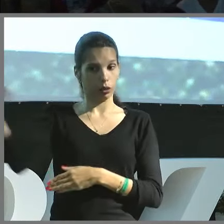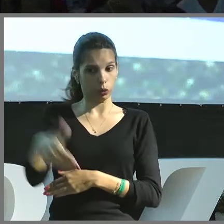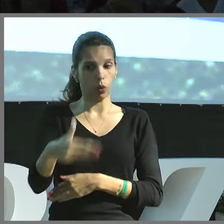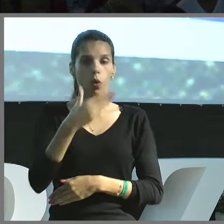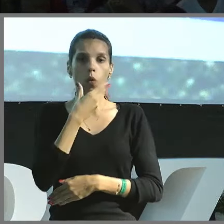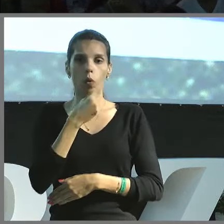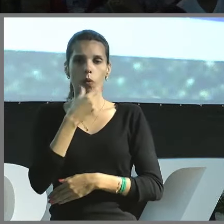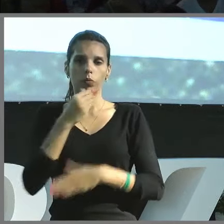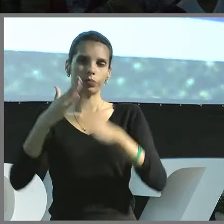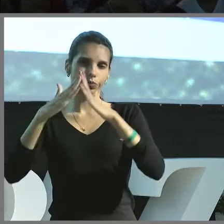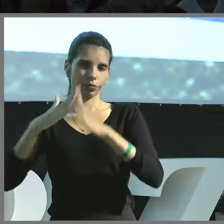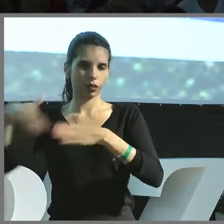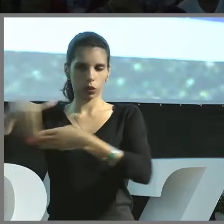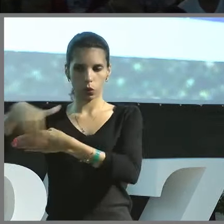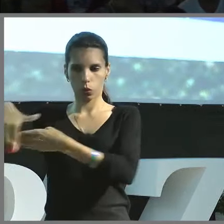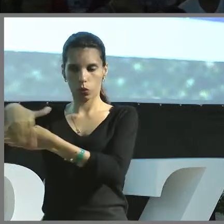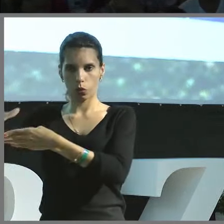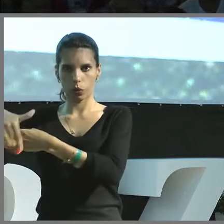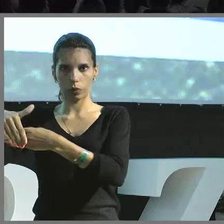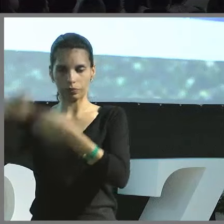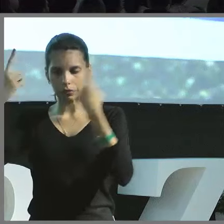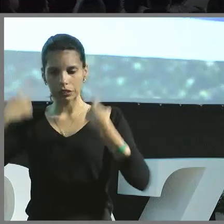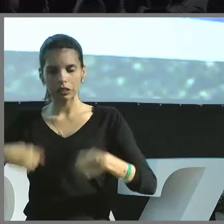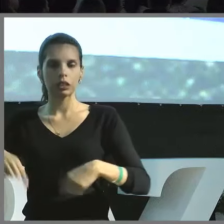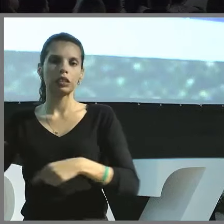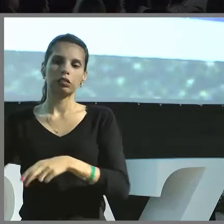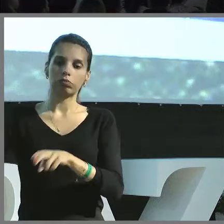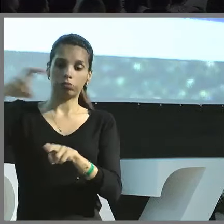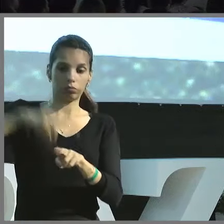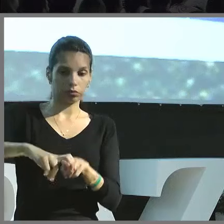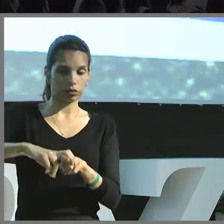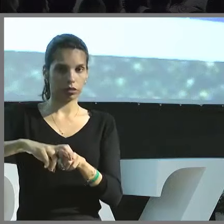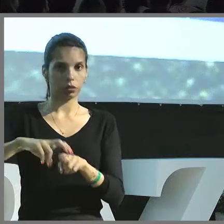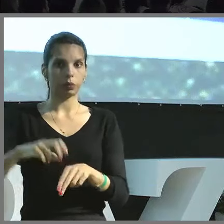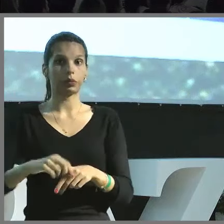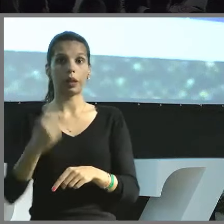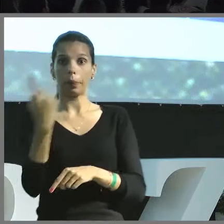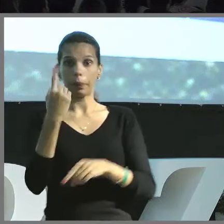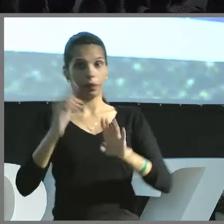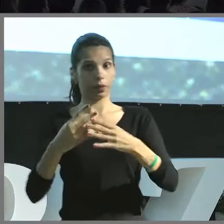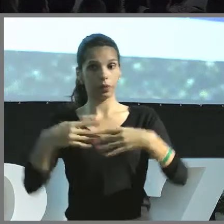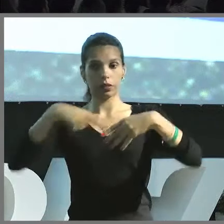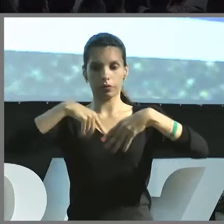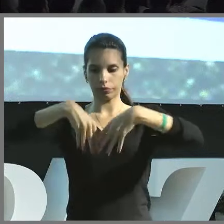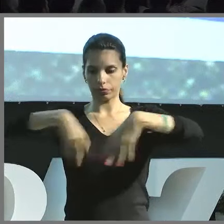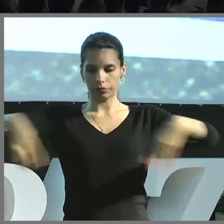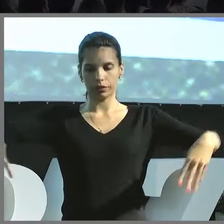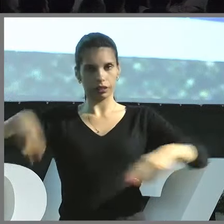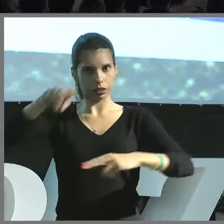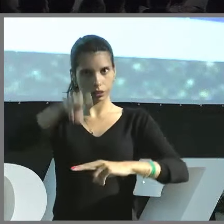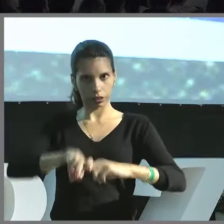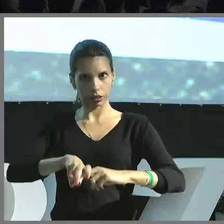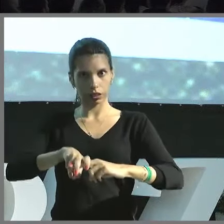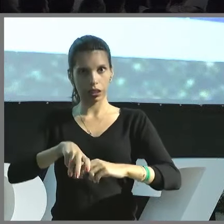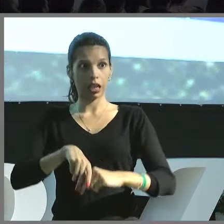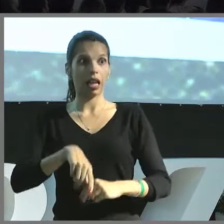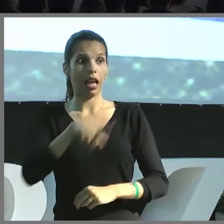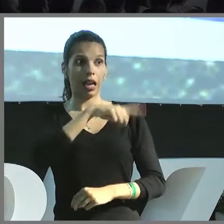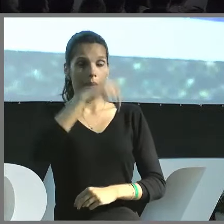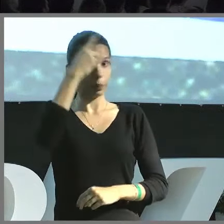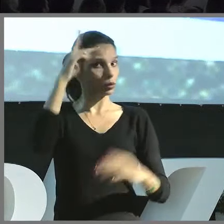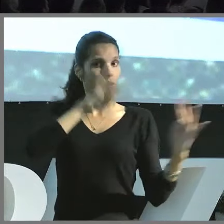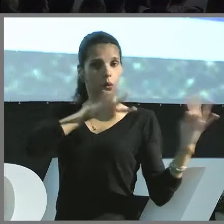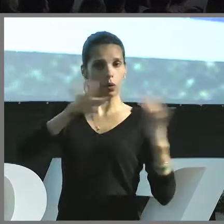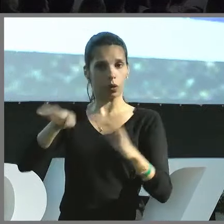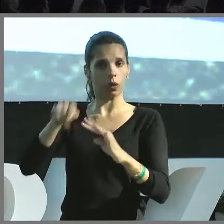de rua e veio sentar na primeira fila. E os trabalhadores ficaram se entreolhando, o que fariam com aquele homem de